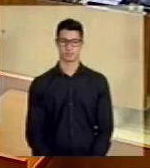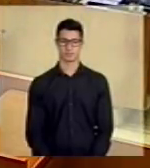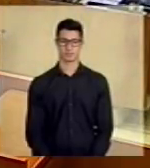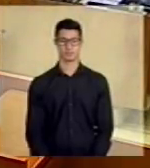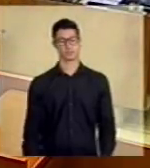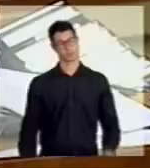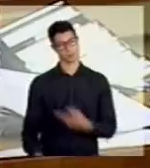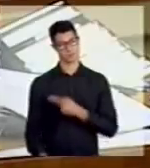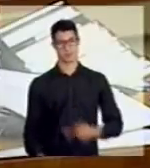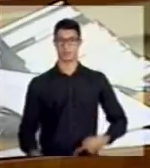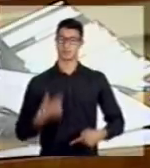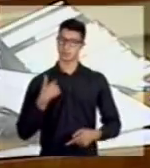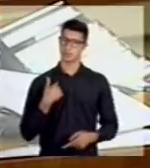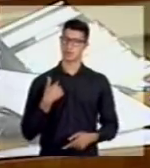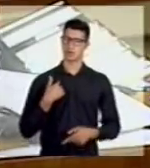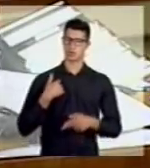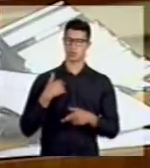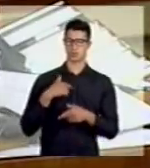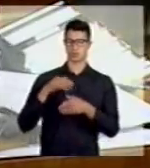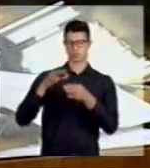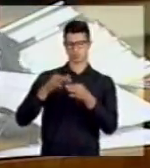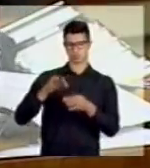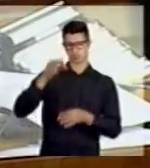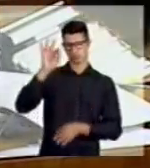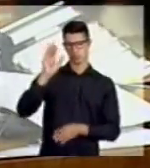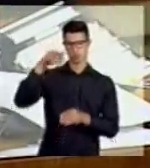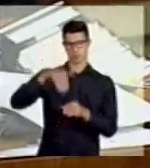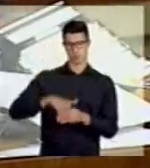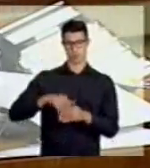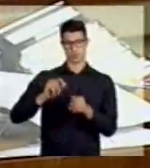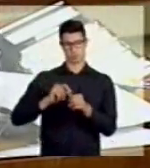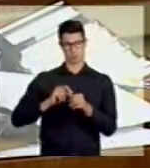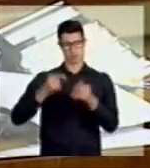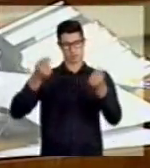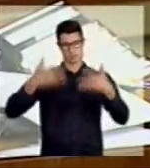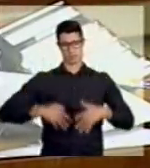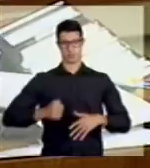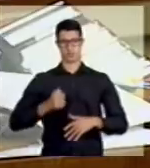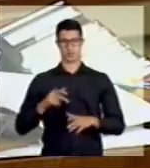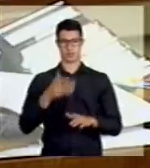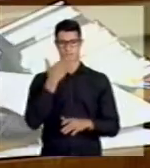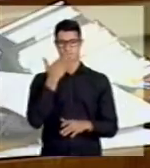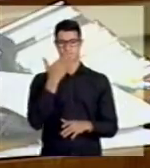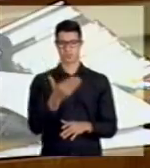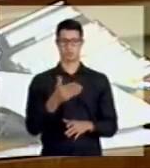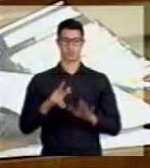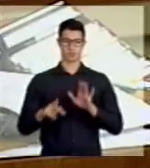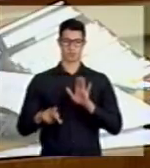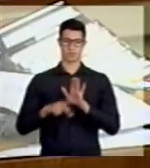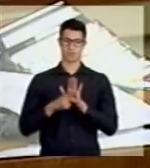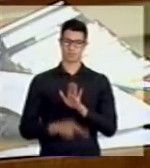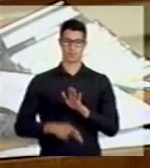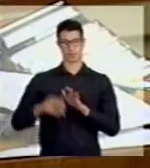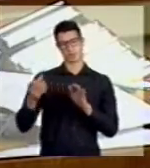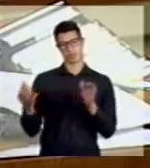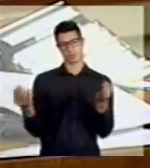Senhor presidente, eu trago um longo voto que, de certa maneira, faz eco, embora de forma esmaecida, aos